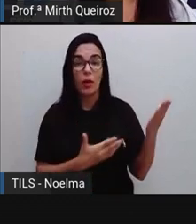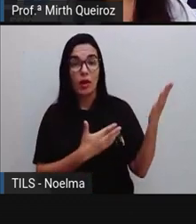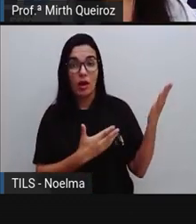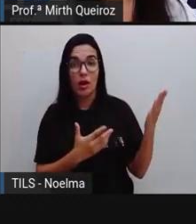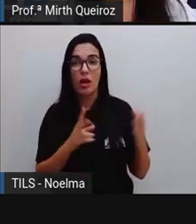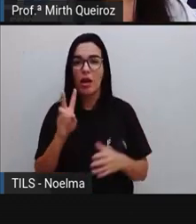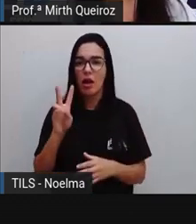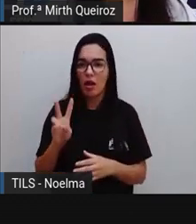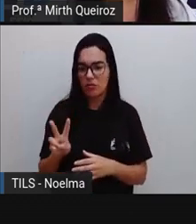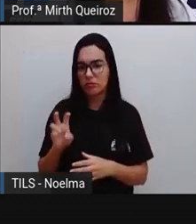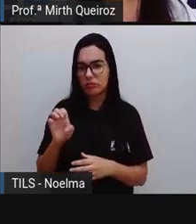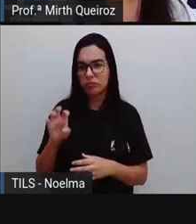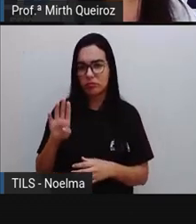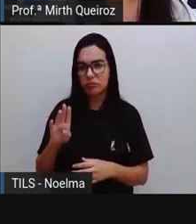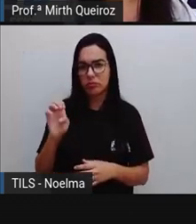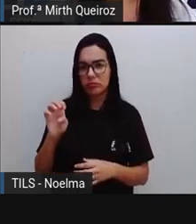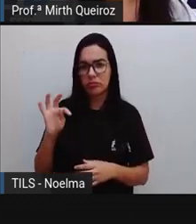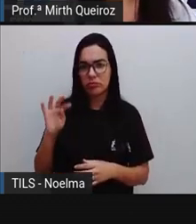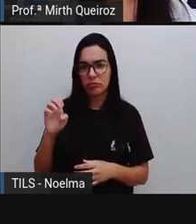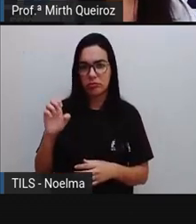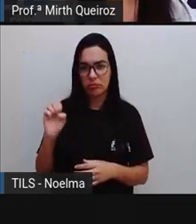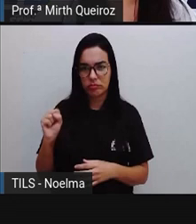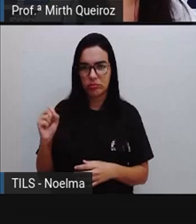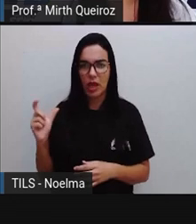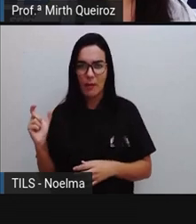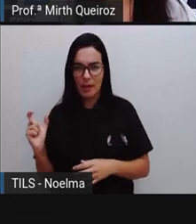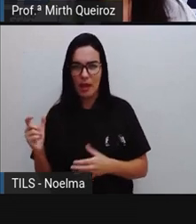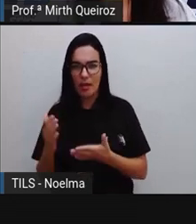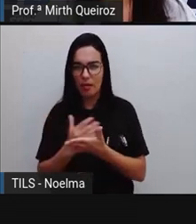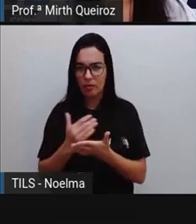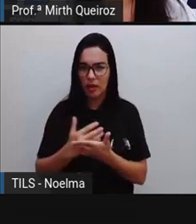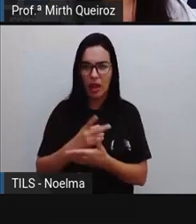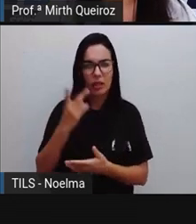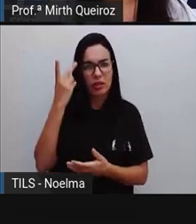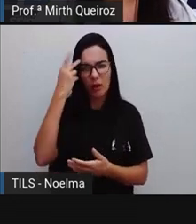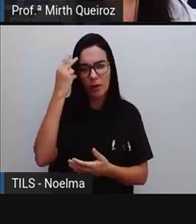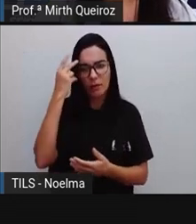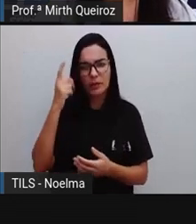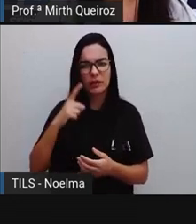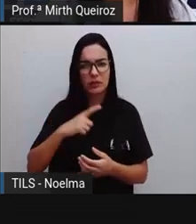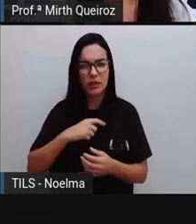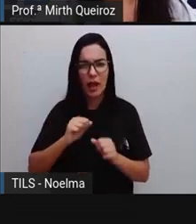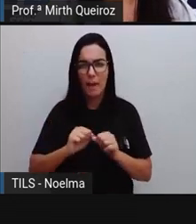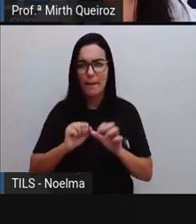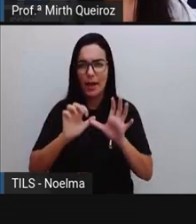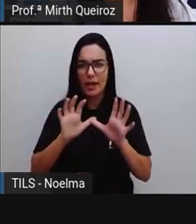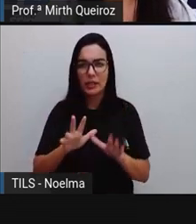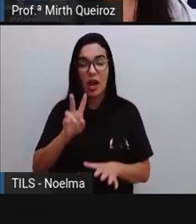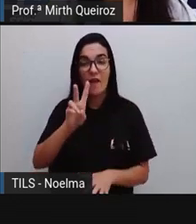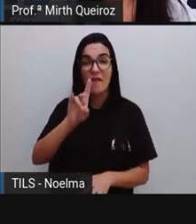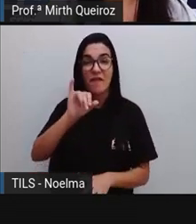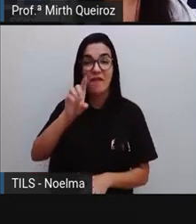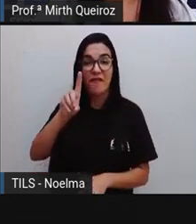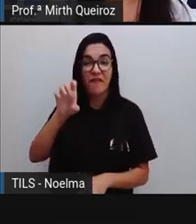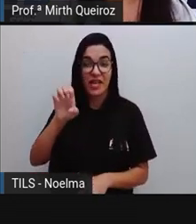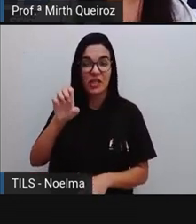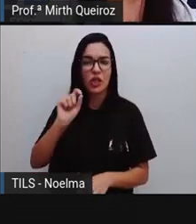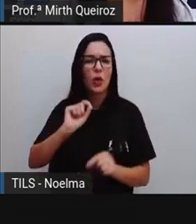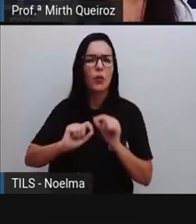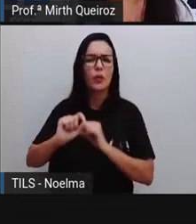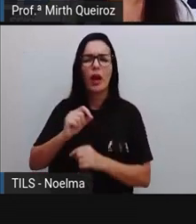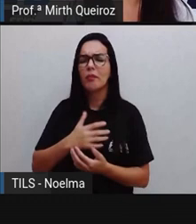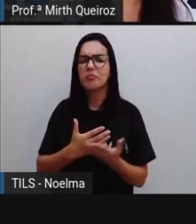novamente, a remissão aparece com vide ou veja também, né? Porque a gente pode